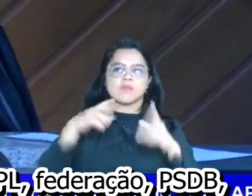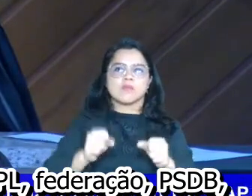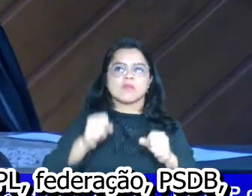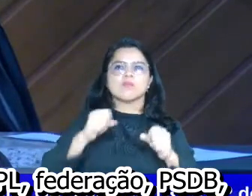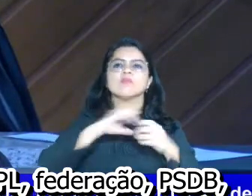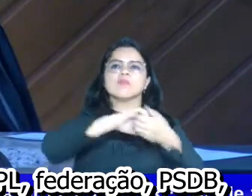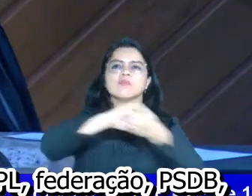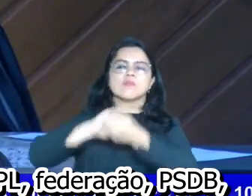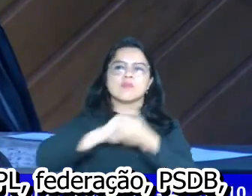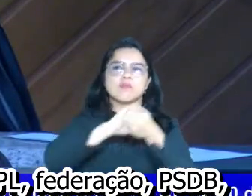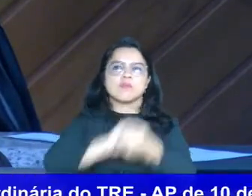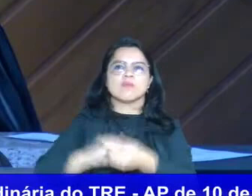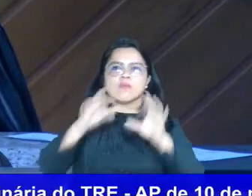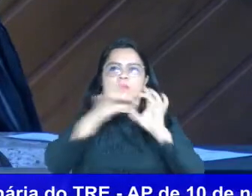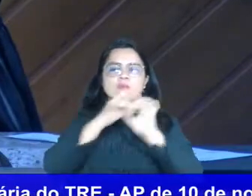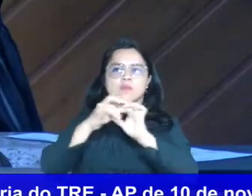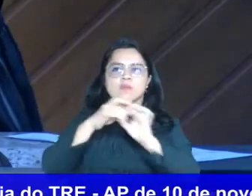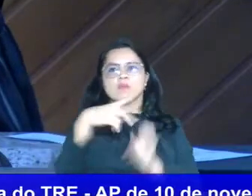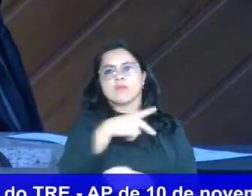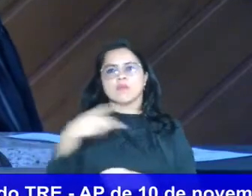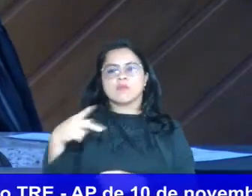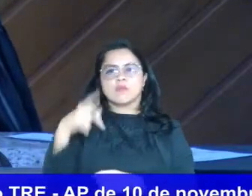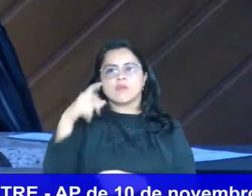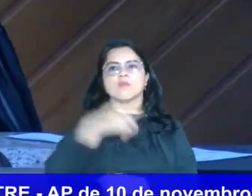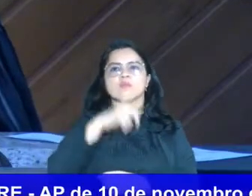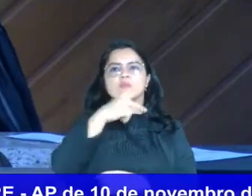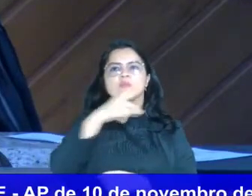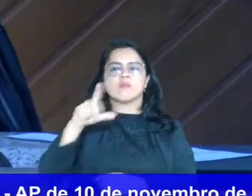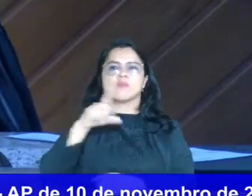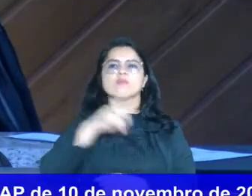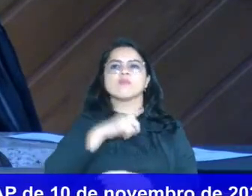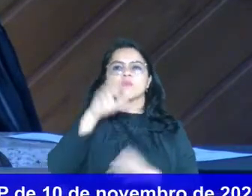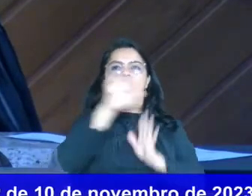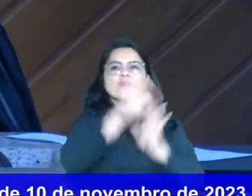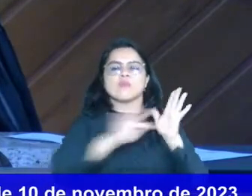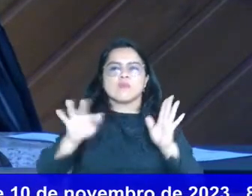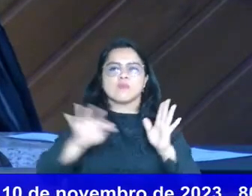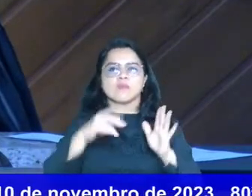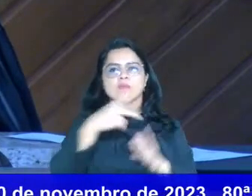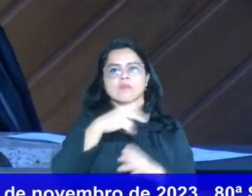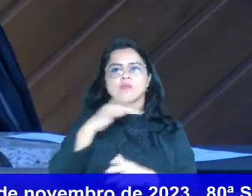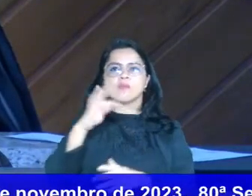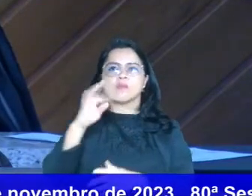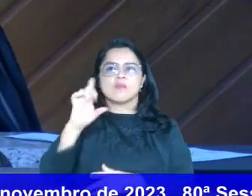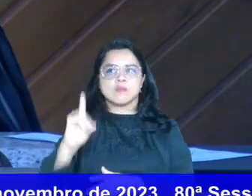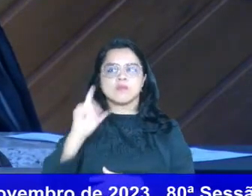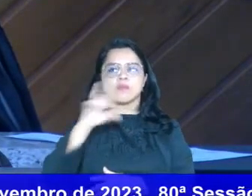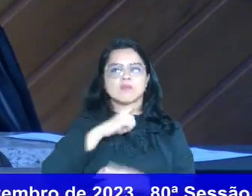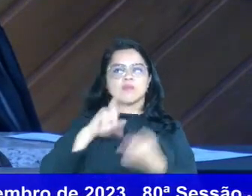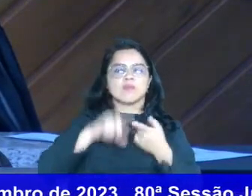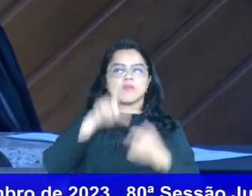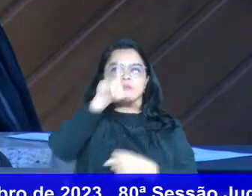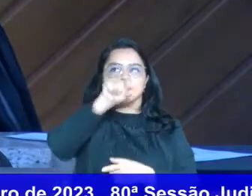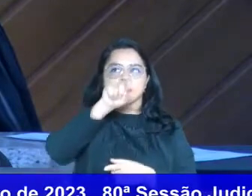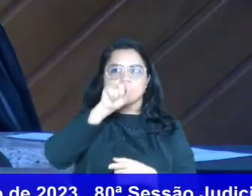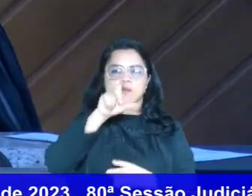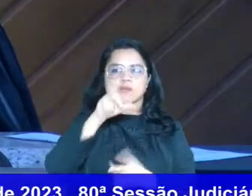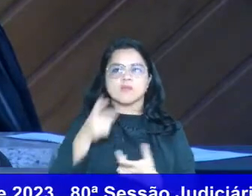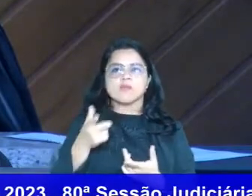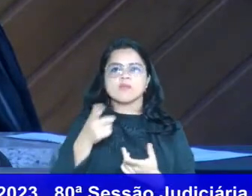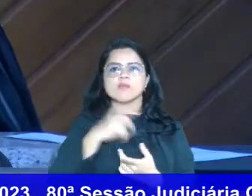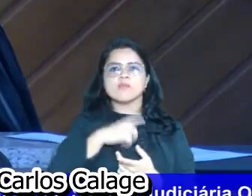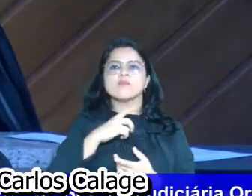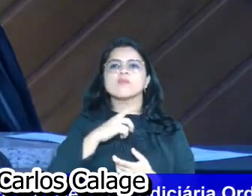Solidariedade, União, PP, PL, Federação PSDB, Cidadania, PDT e Republicanos. A embargada